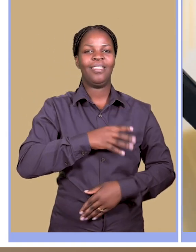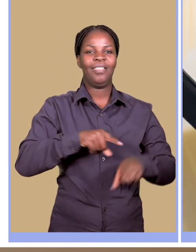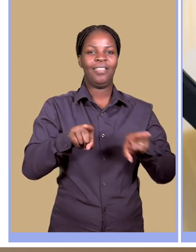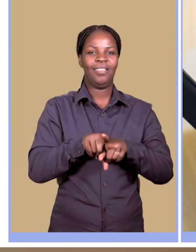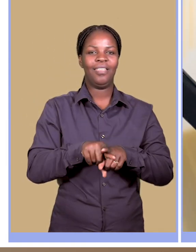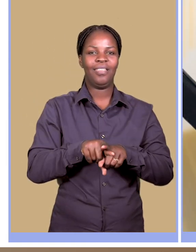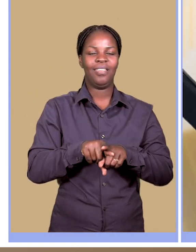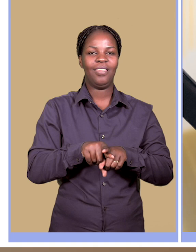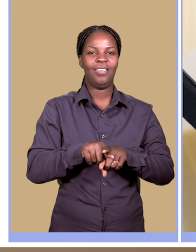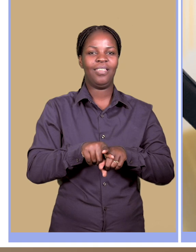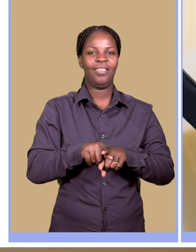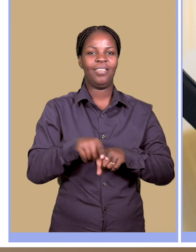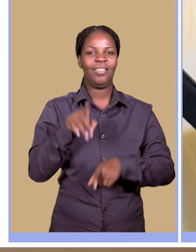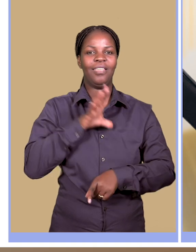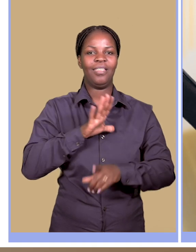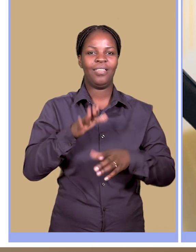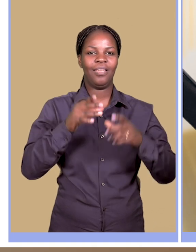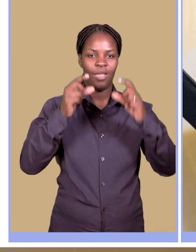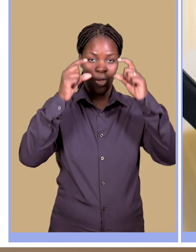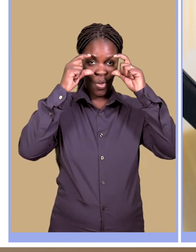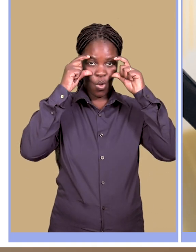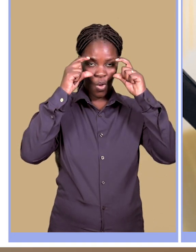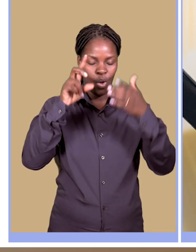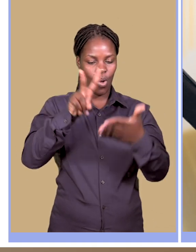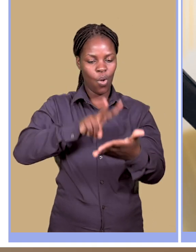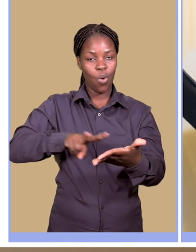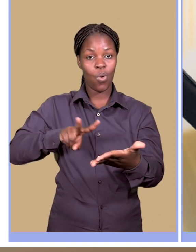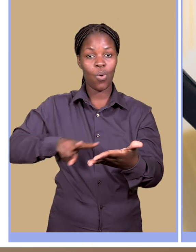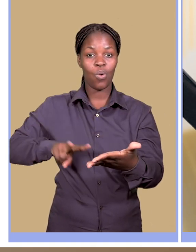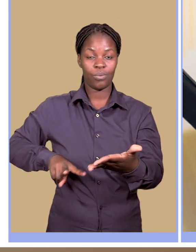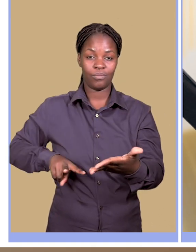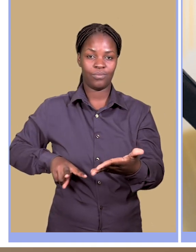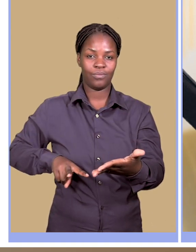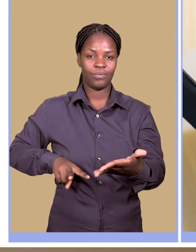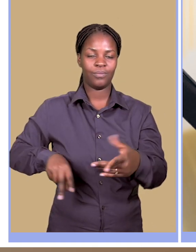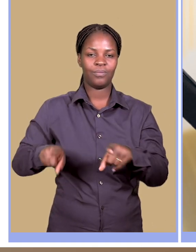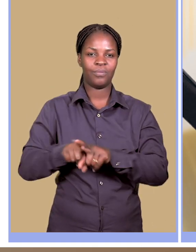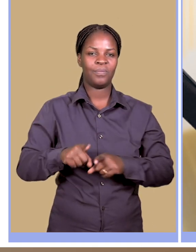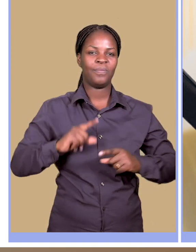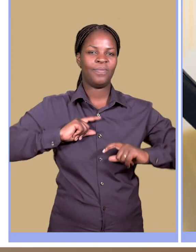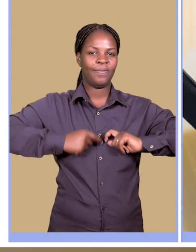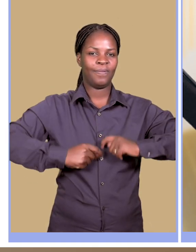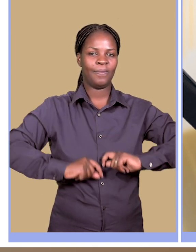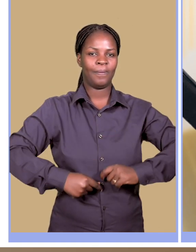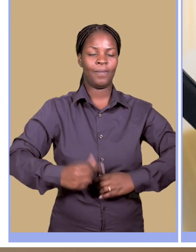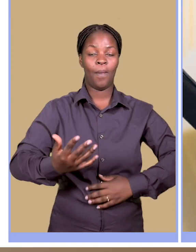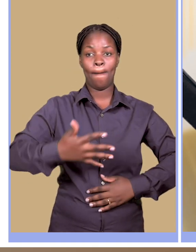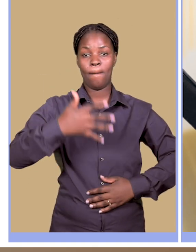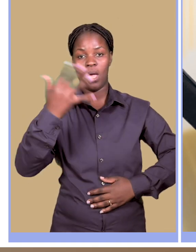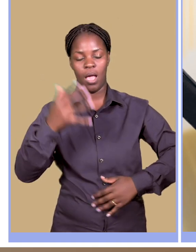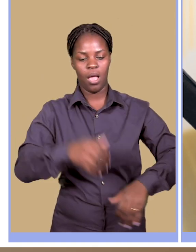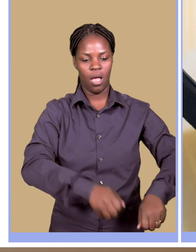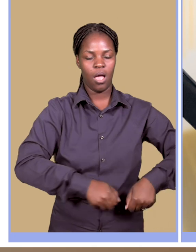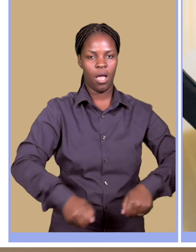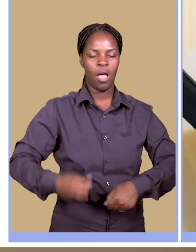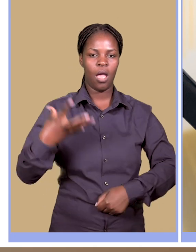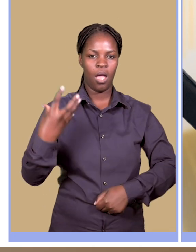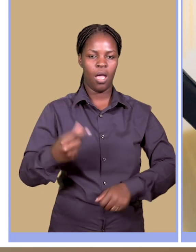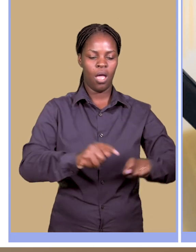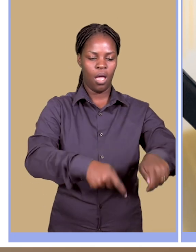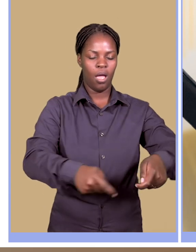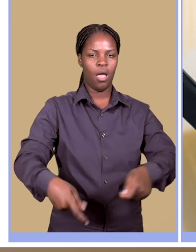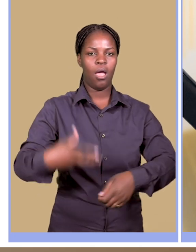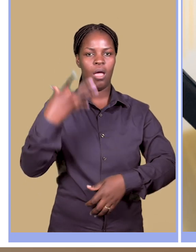uso óculos de leitura. E trago uma camisa branca e calças pretas, sapatilhas